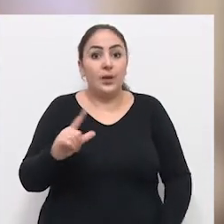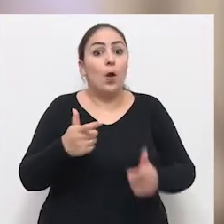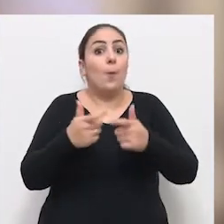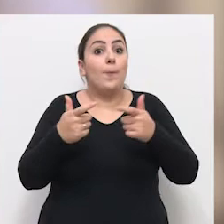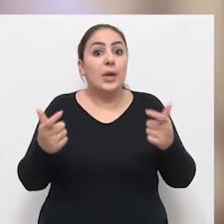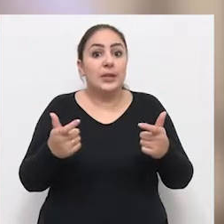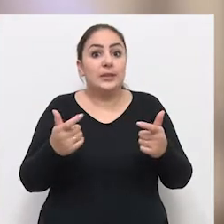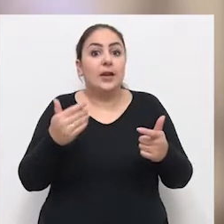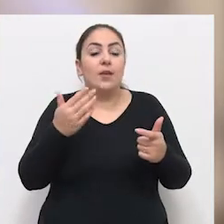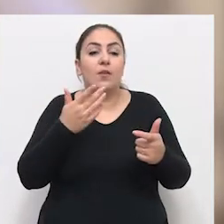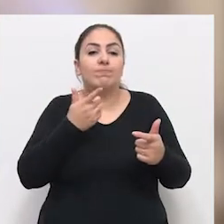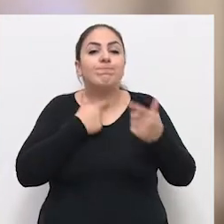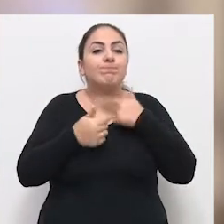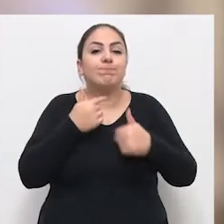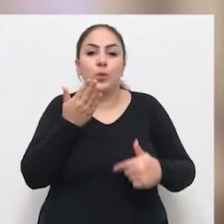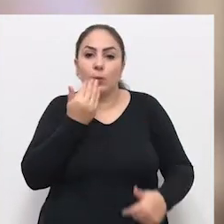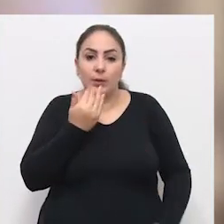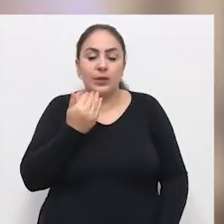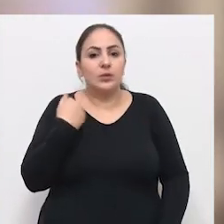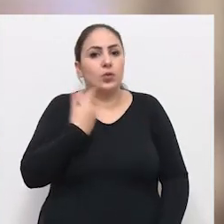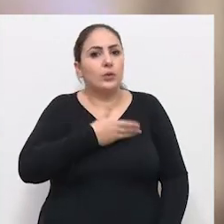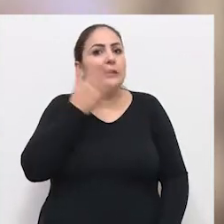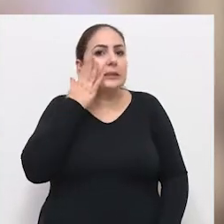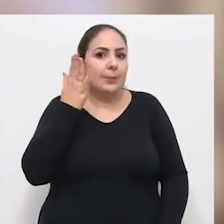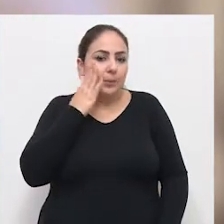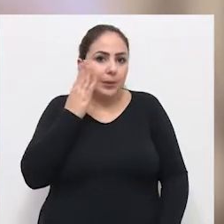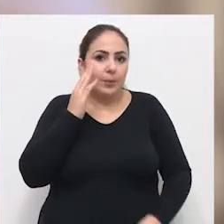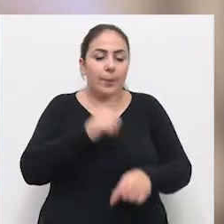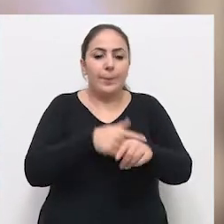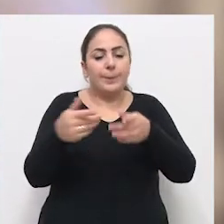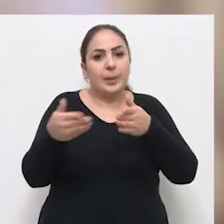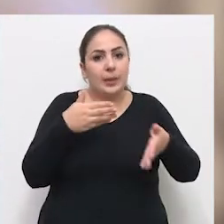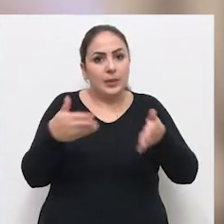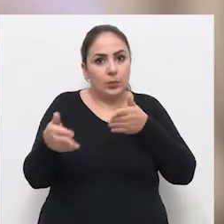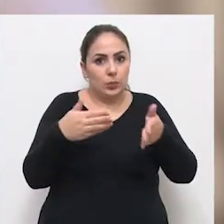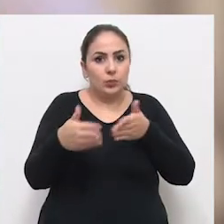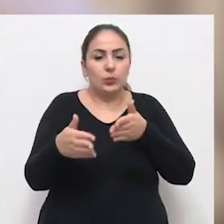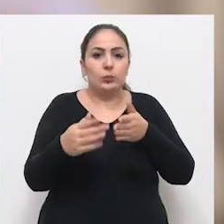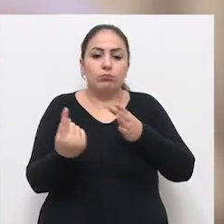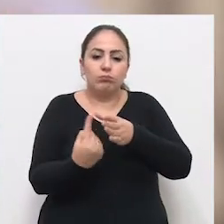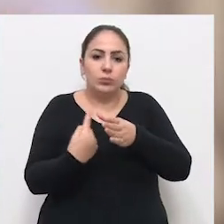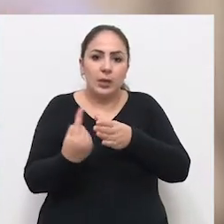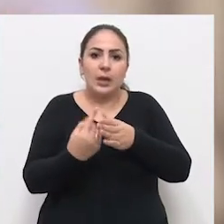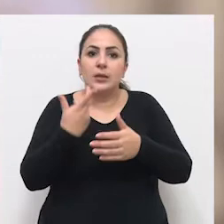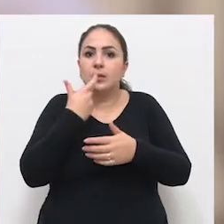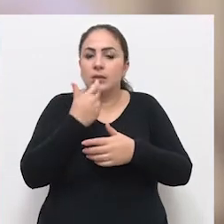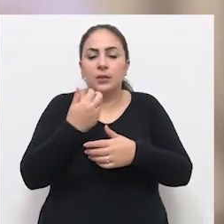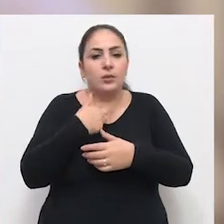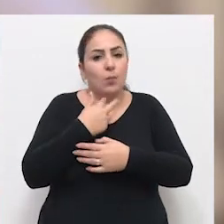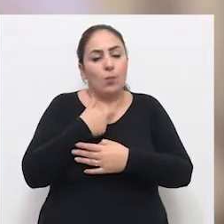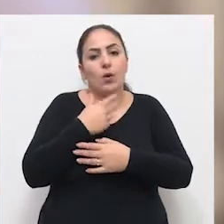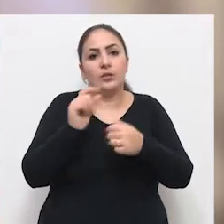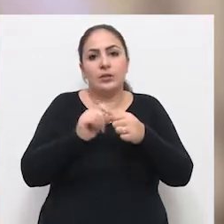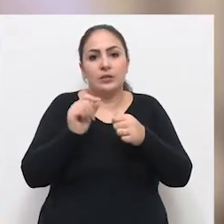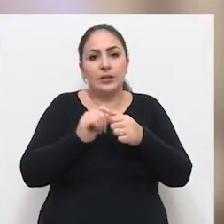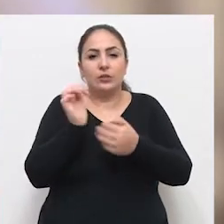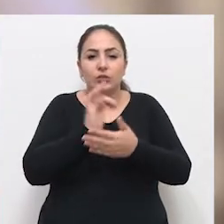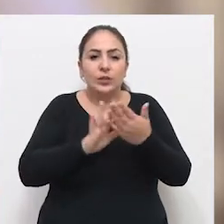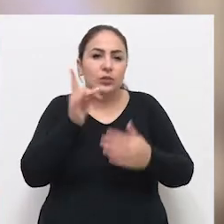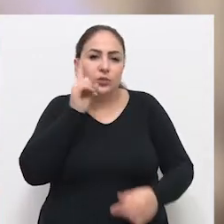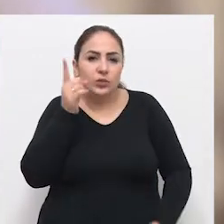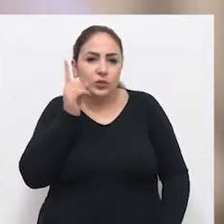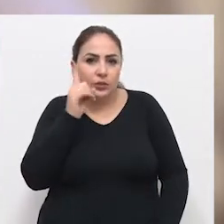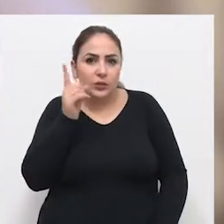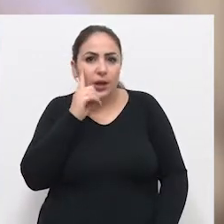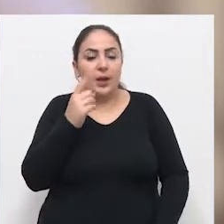do apetite. Sabemos também que esse período de isolamento, em que as crianças não podem praticar as suas